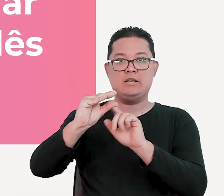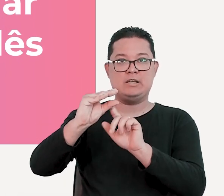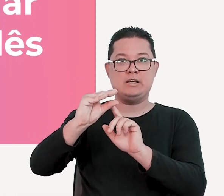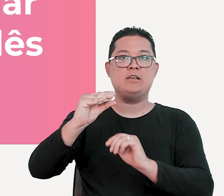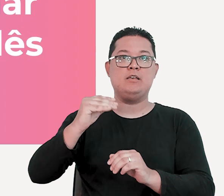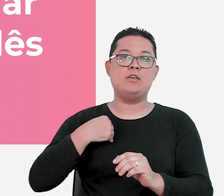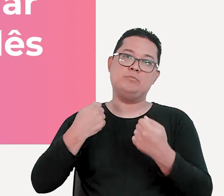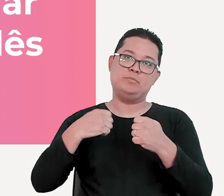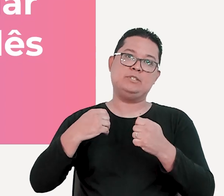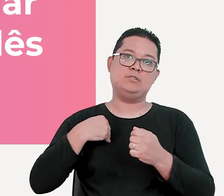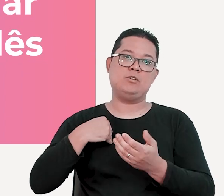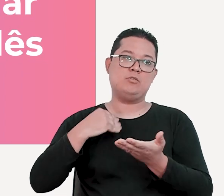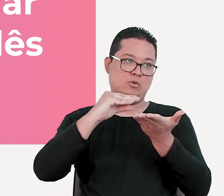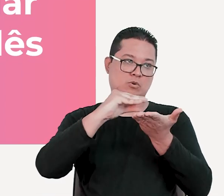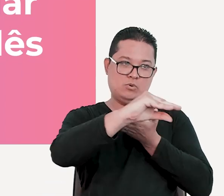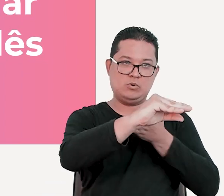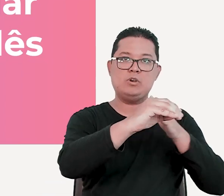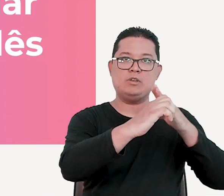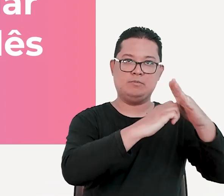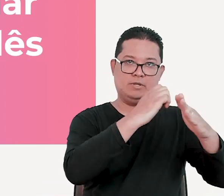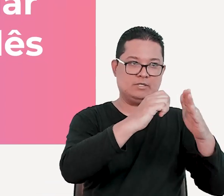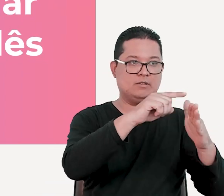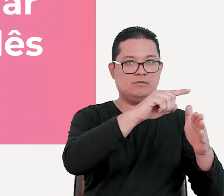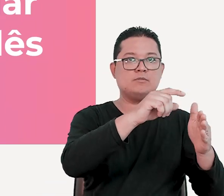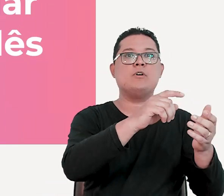talvez por eu ser intermediada por agência,